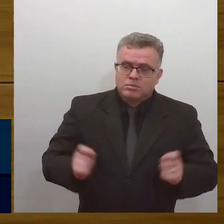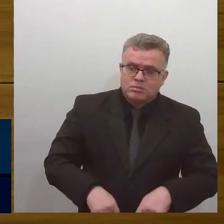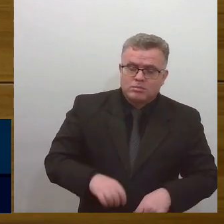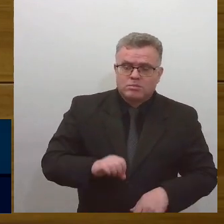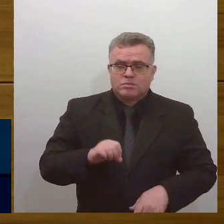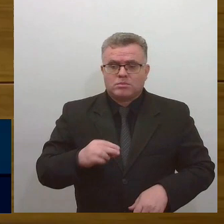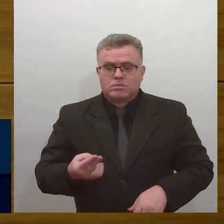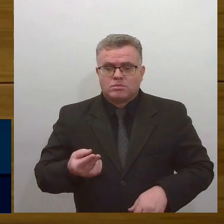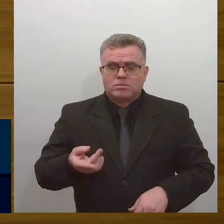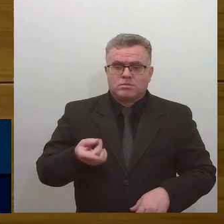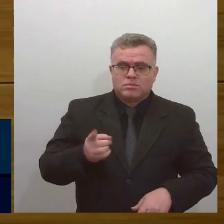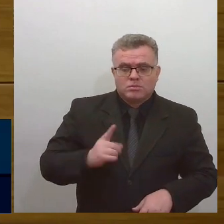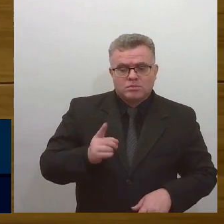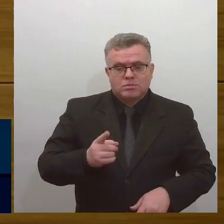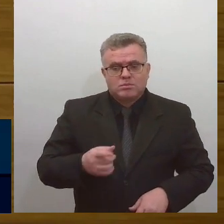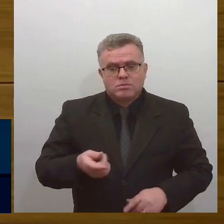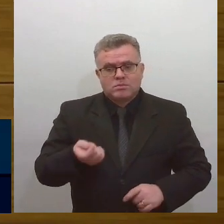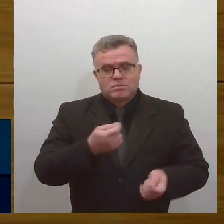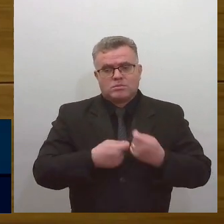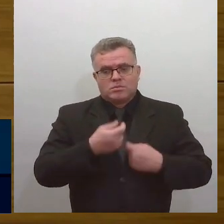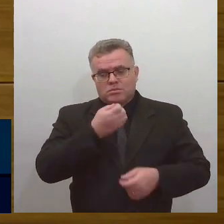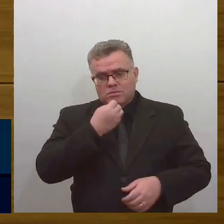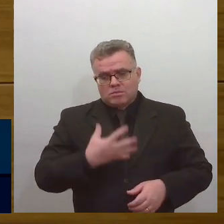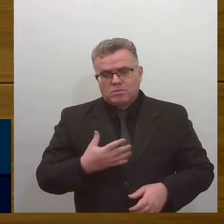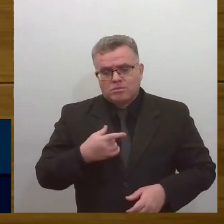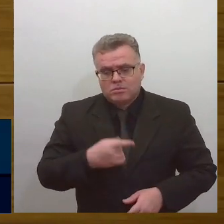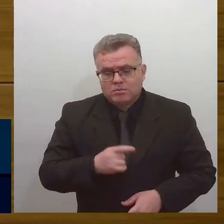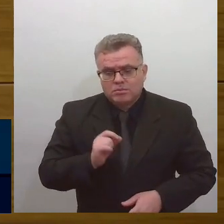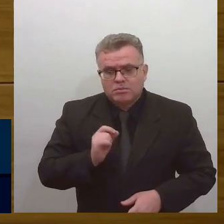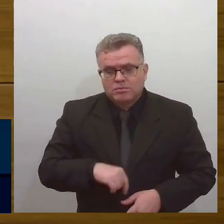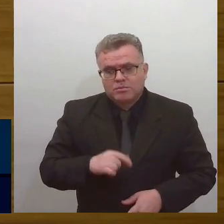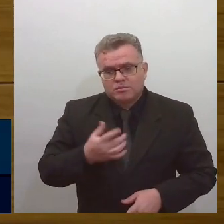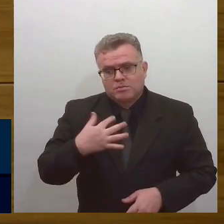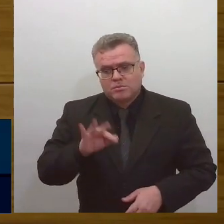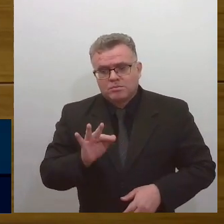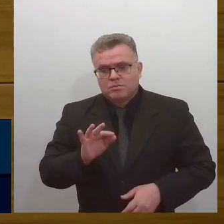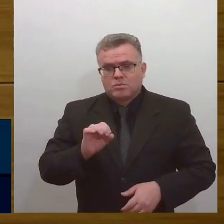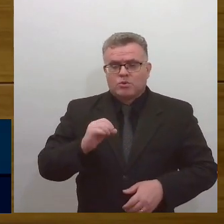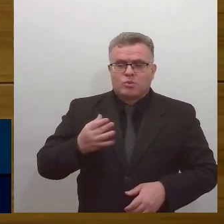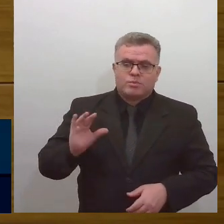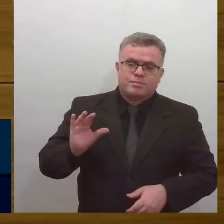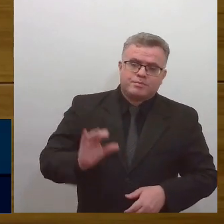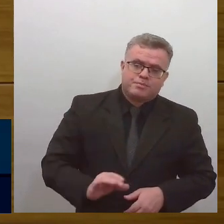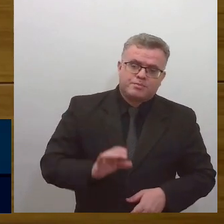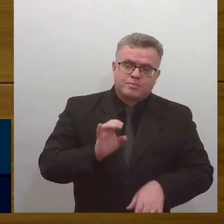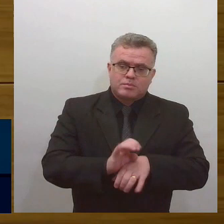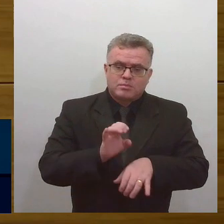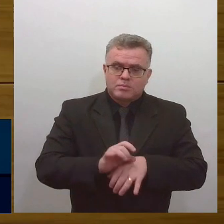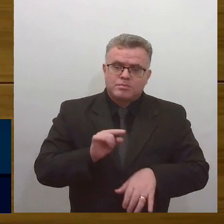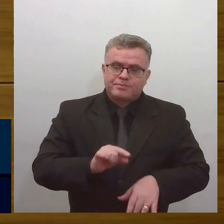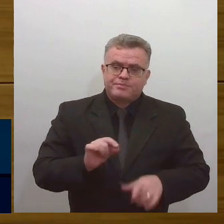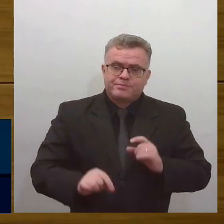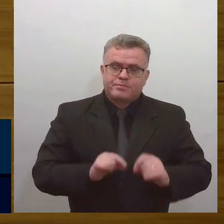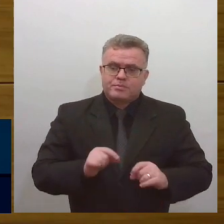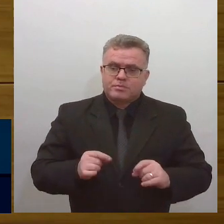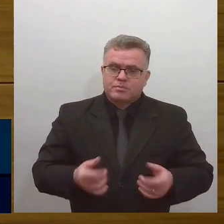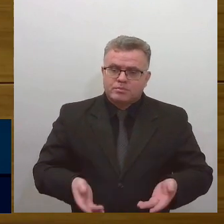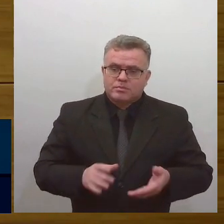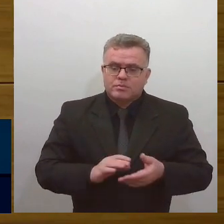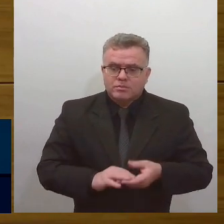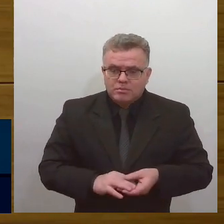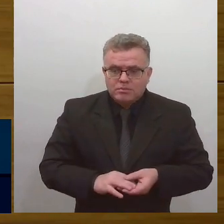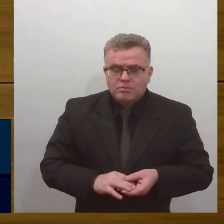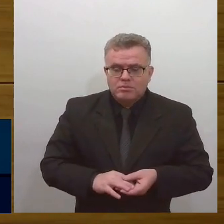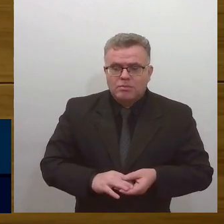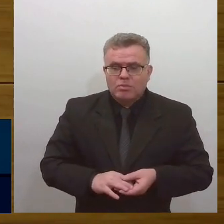economicamente É bom aquele trecho ser Federal ou se economicamente é bom ele mantido como do Estado né E